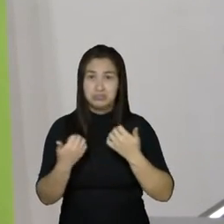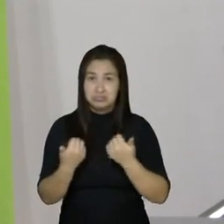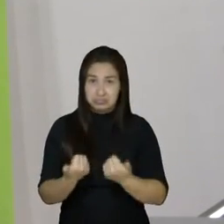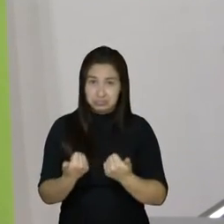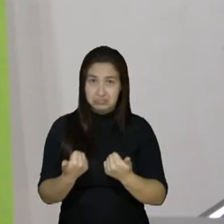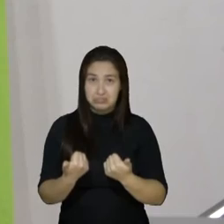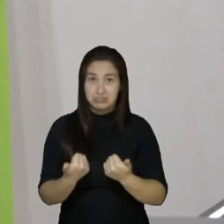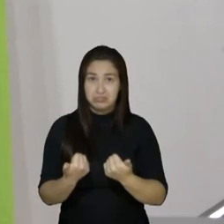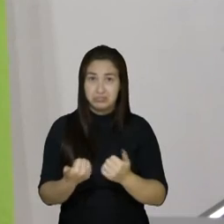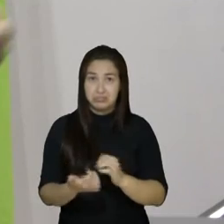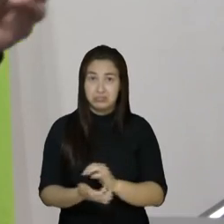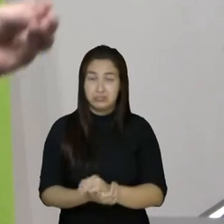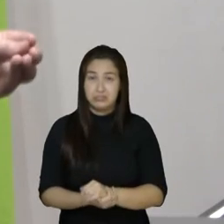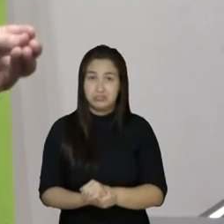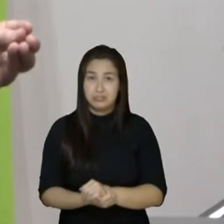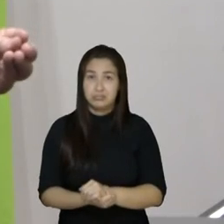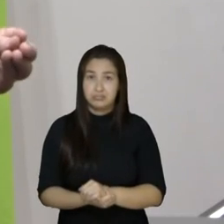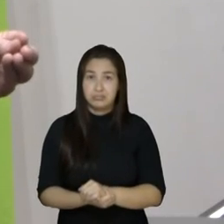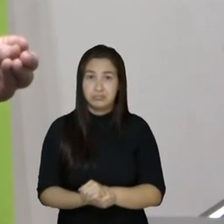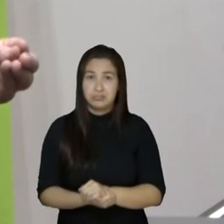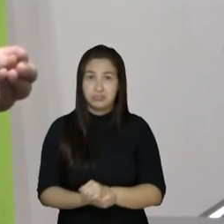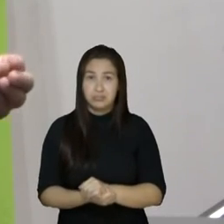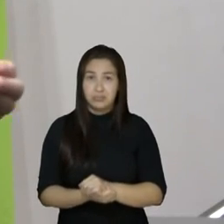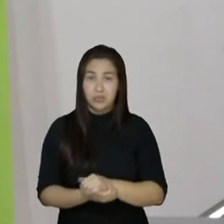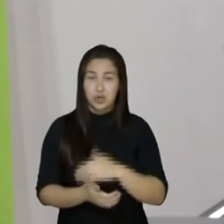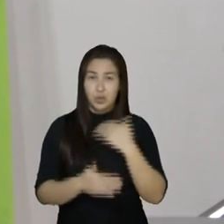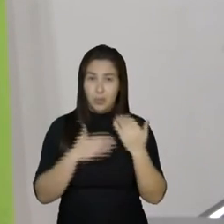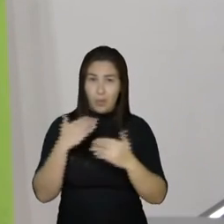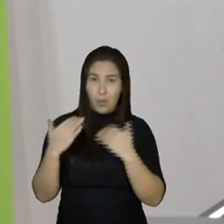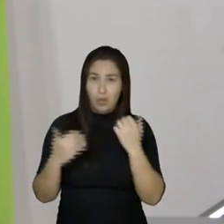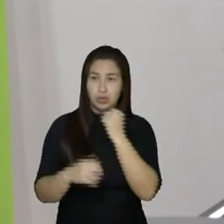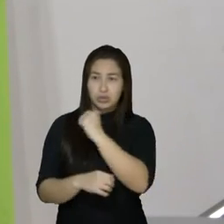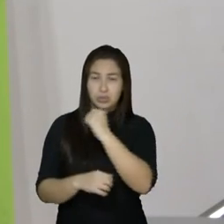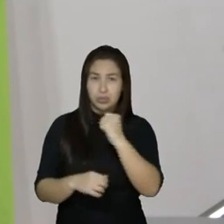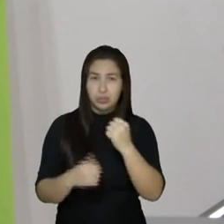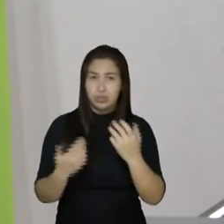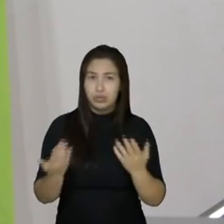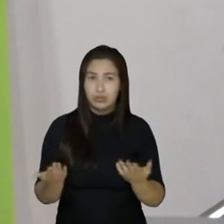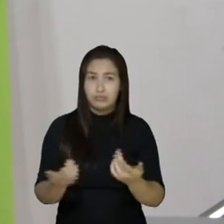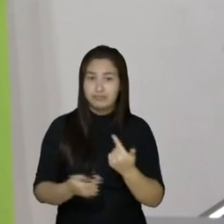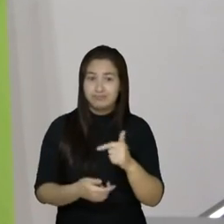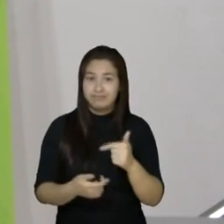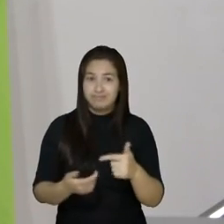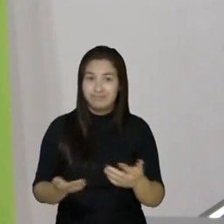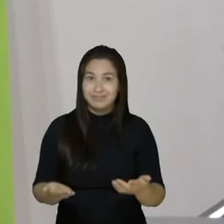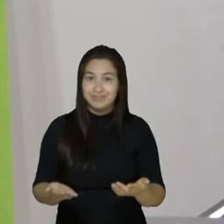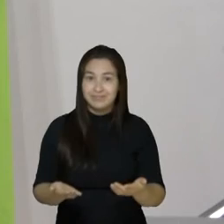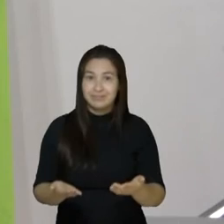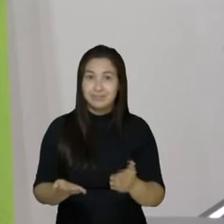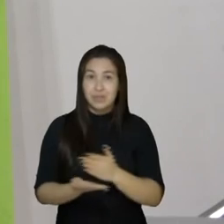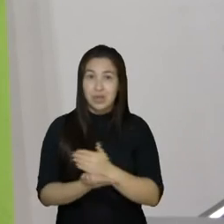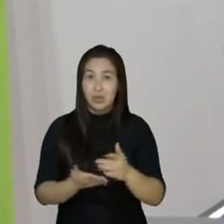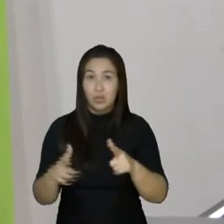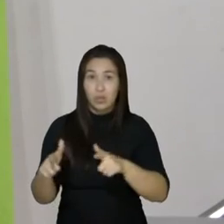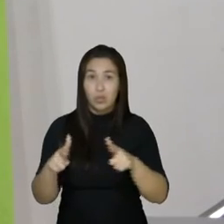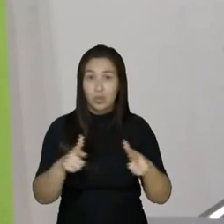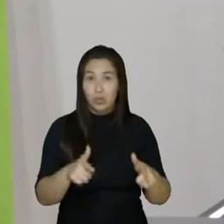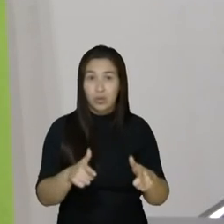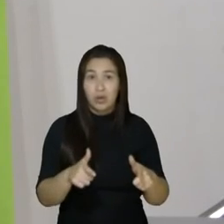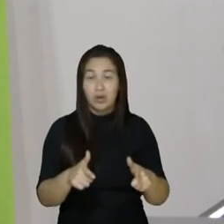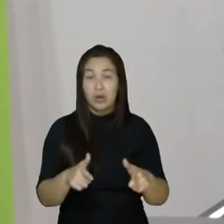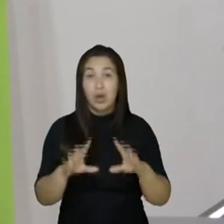como chamamos, dos casos de homicídios. Lages tem todos os casos